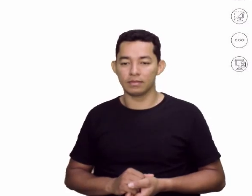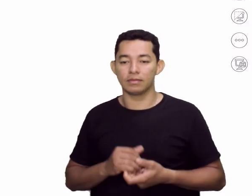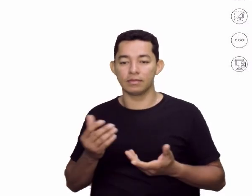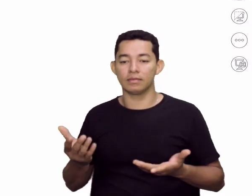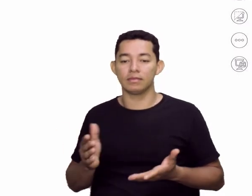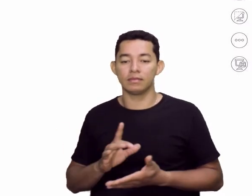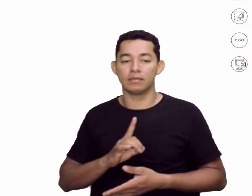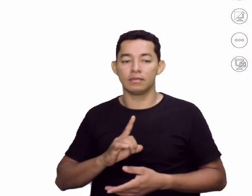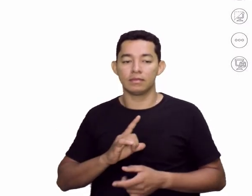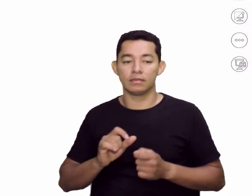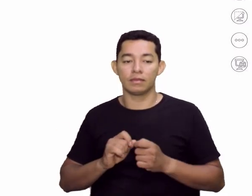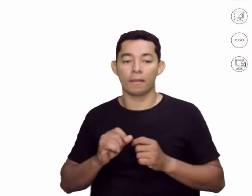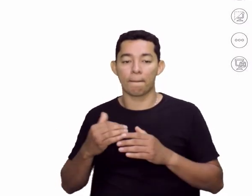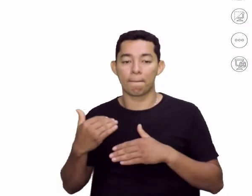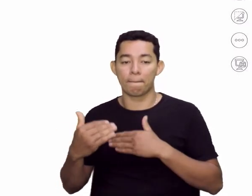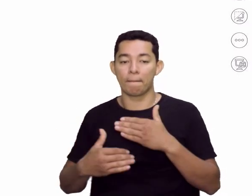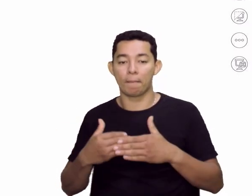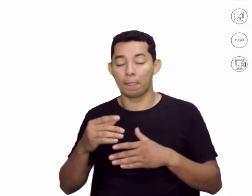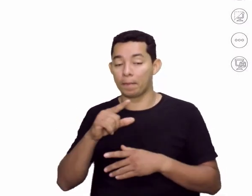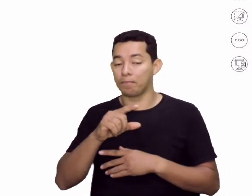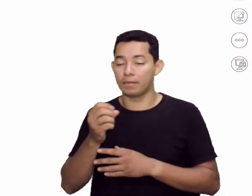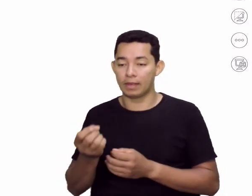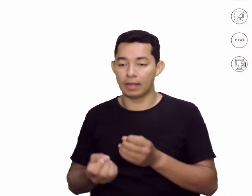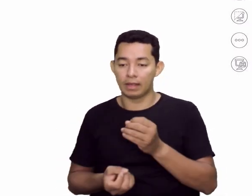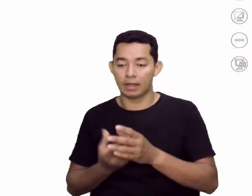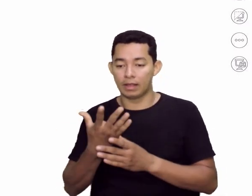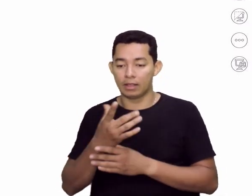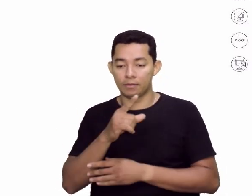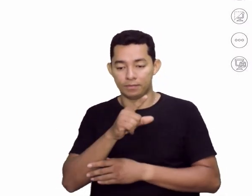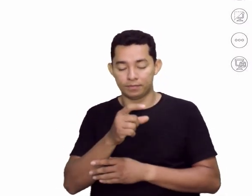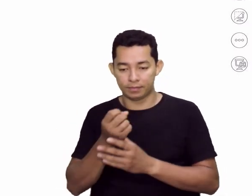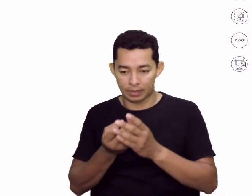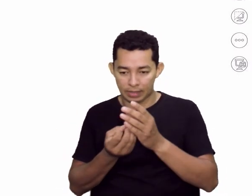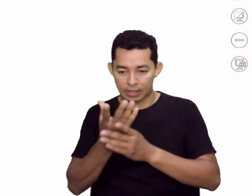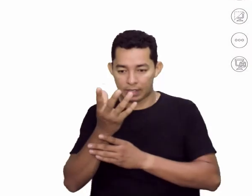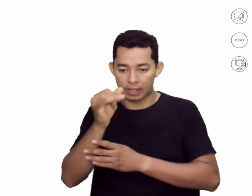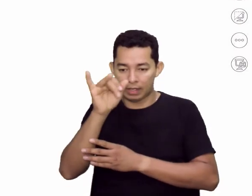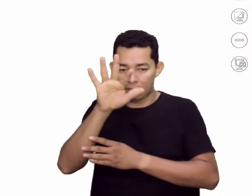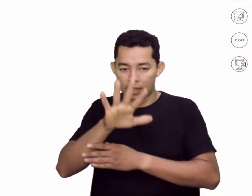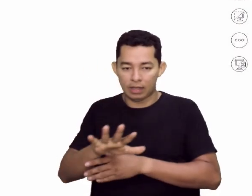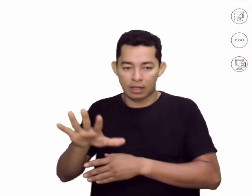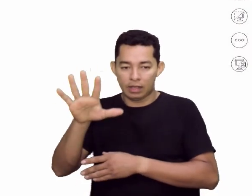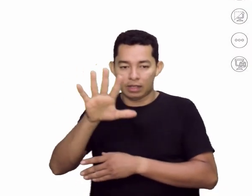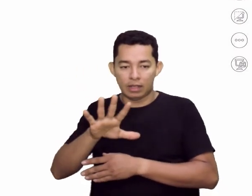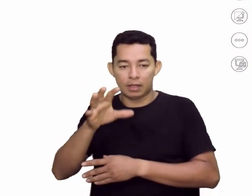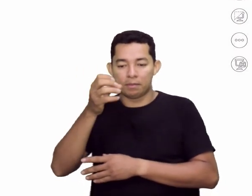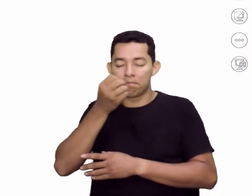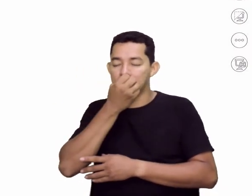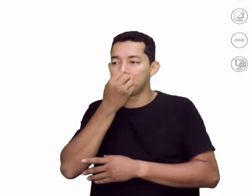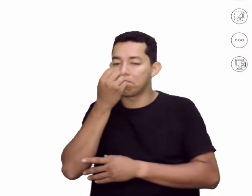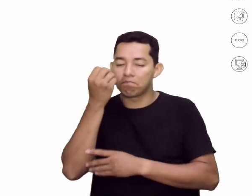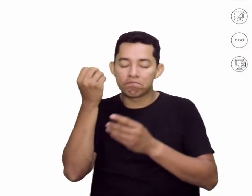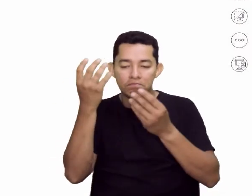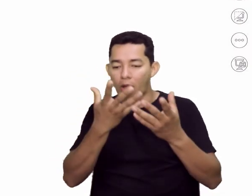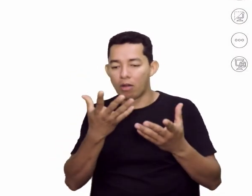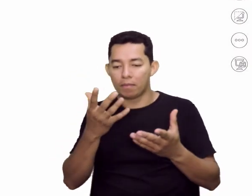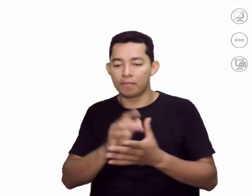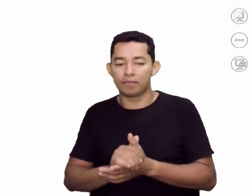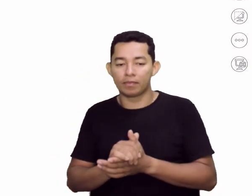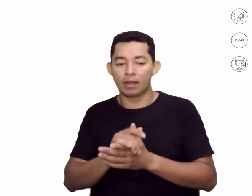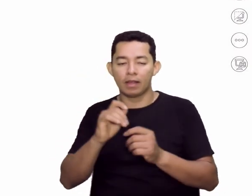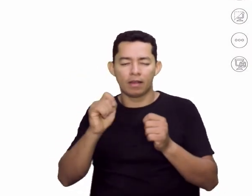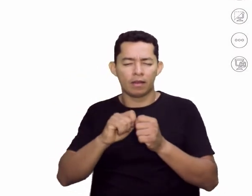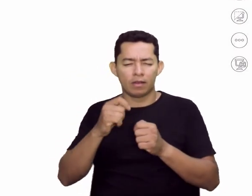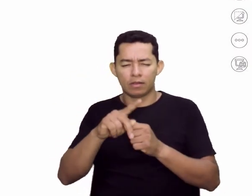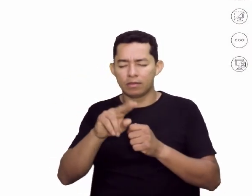Tá? Processo de criação. Você vai criar imagens aí incríveis. Faça a sua arte usando imagens